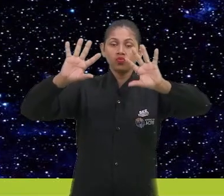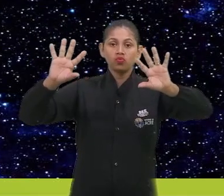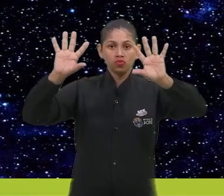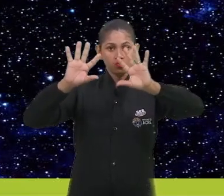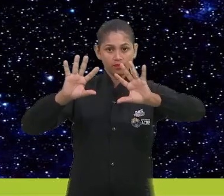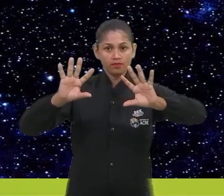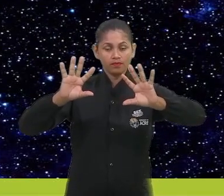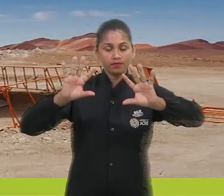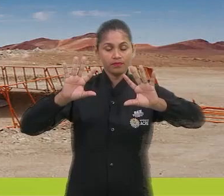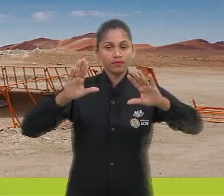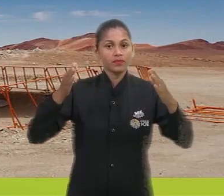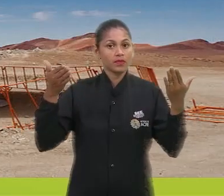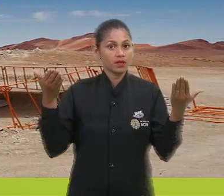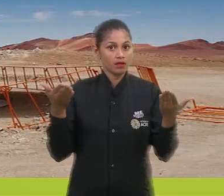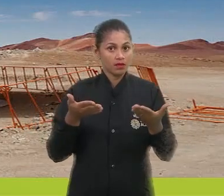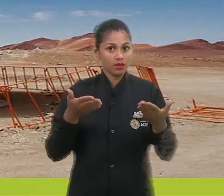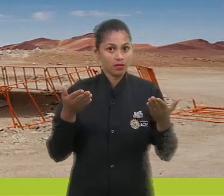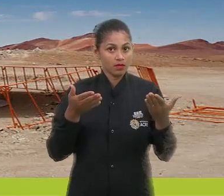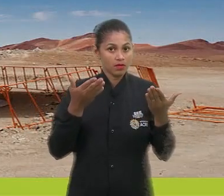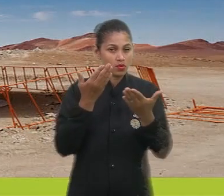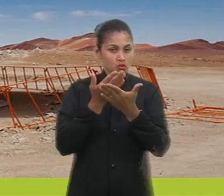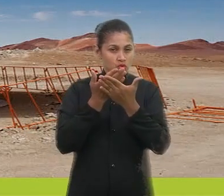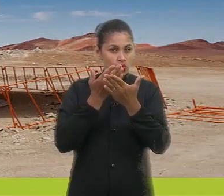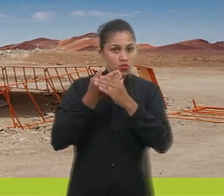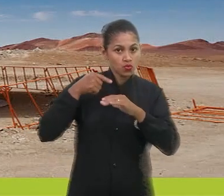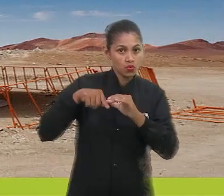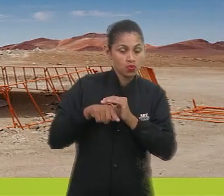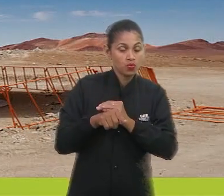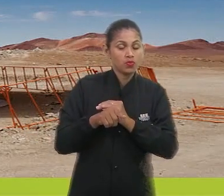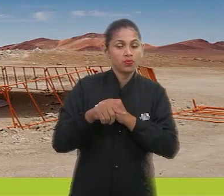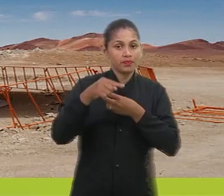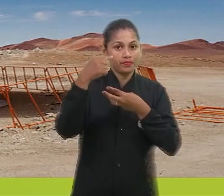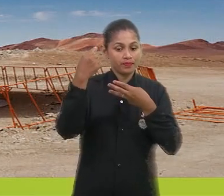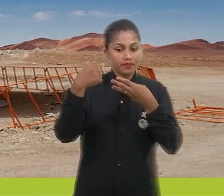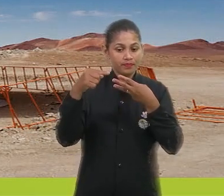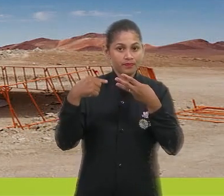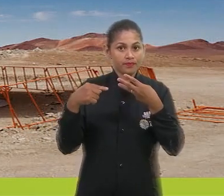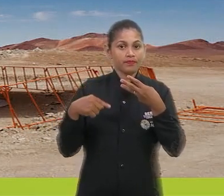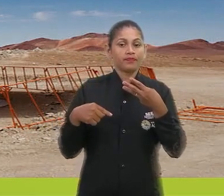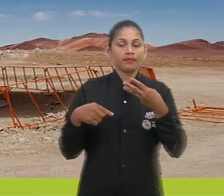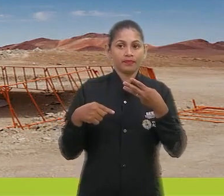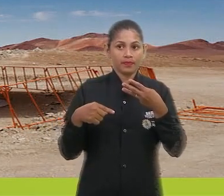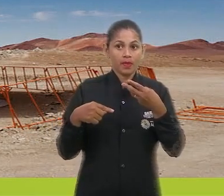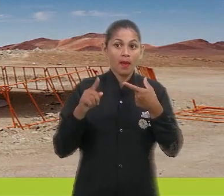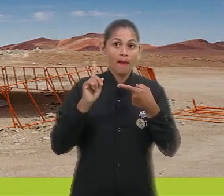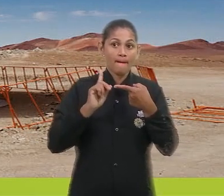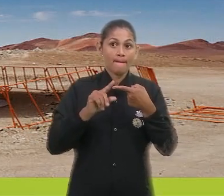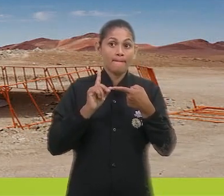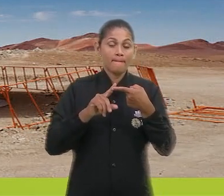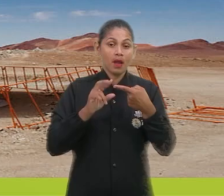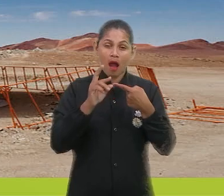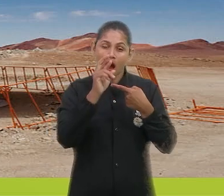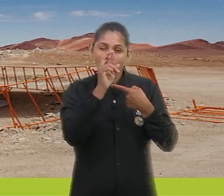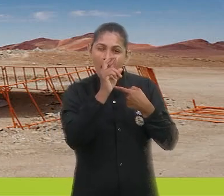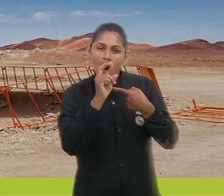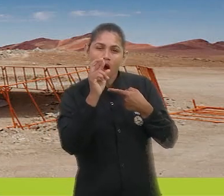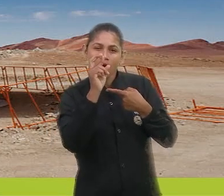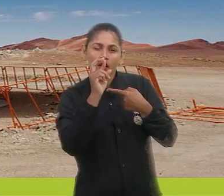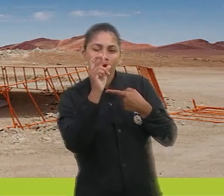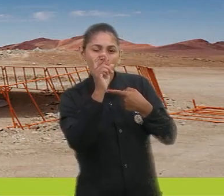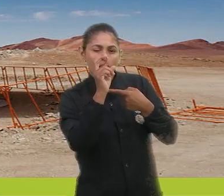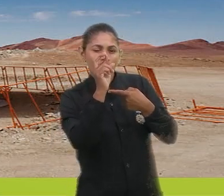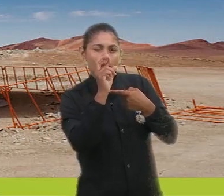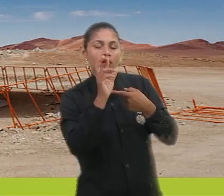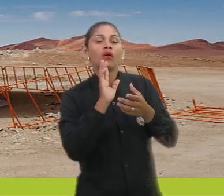cada uma dessas sub-áreas. Primeiro, a astroquímica observacional. Você está vendo aqui na sua